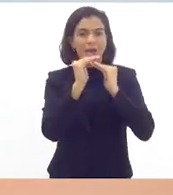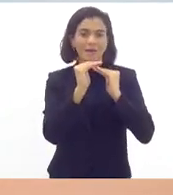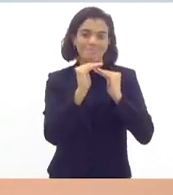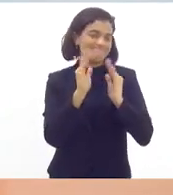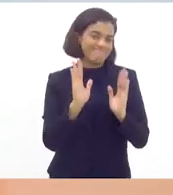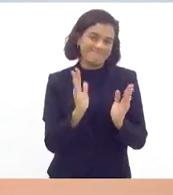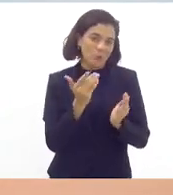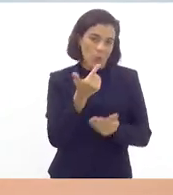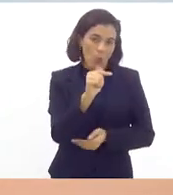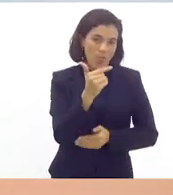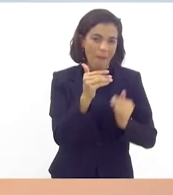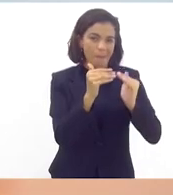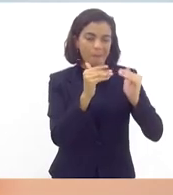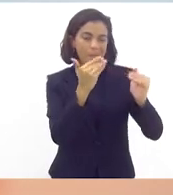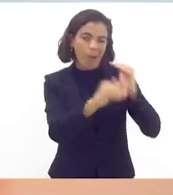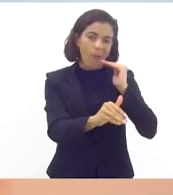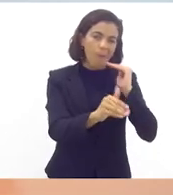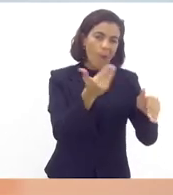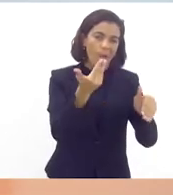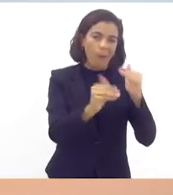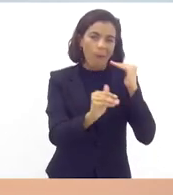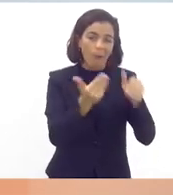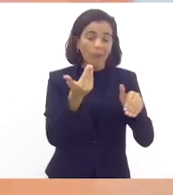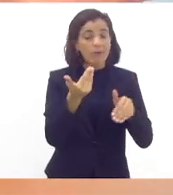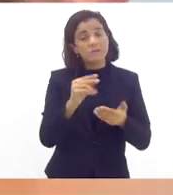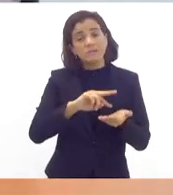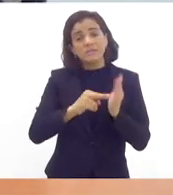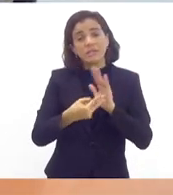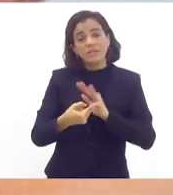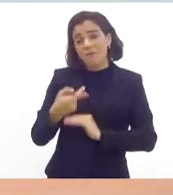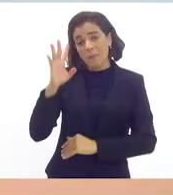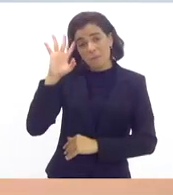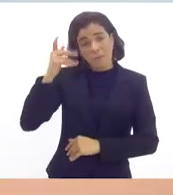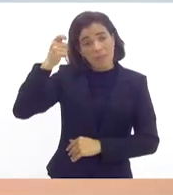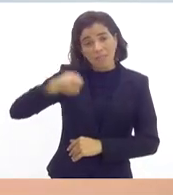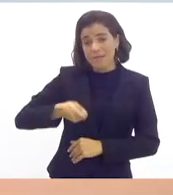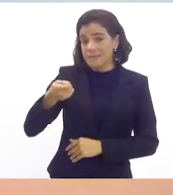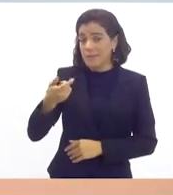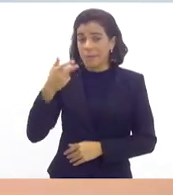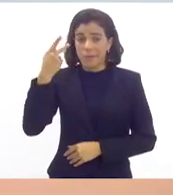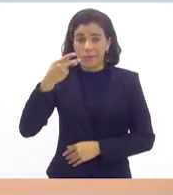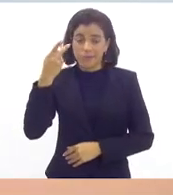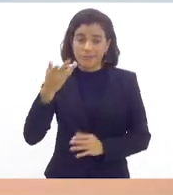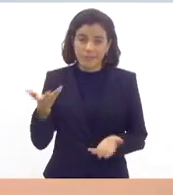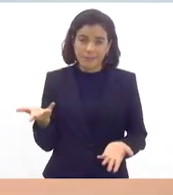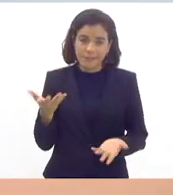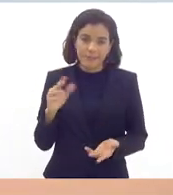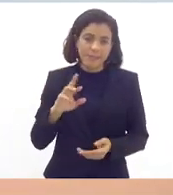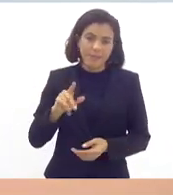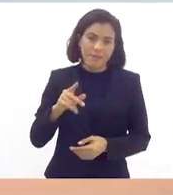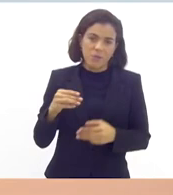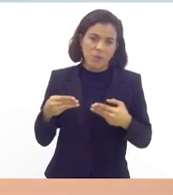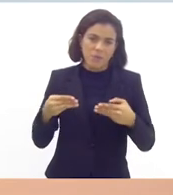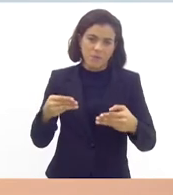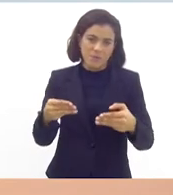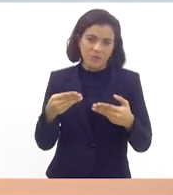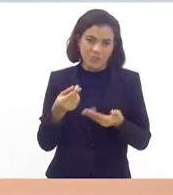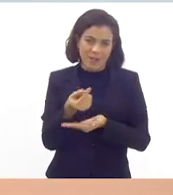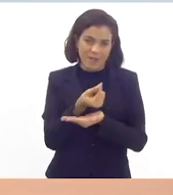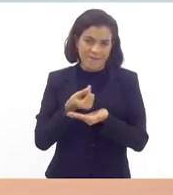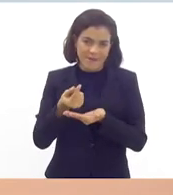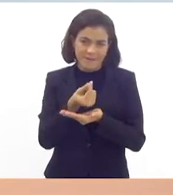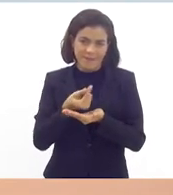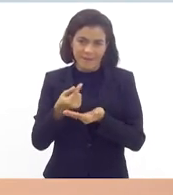Estaria resolvido o problema. Se não tem unanimidade, vai ter uma decisão política. Que vai ser... E que não é do Ministério da Fazenda, não.